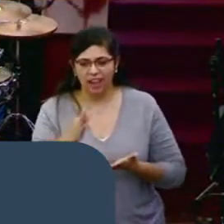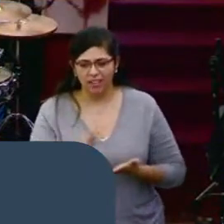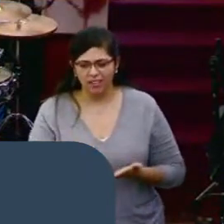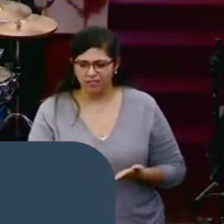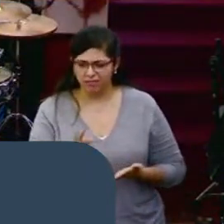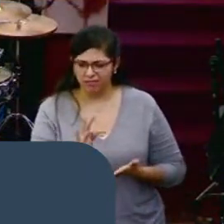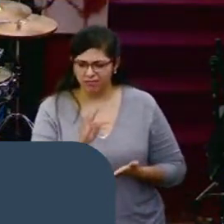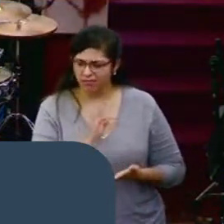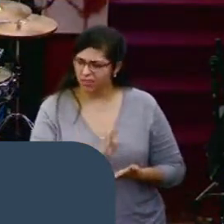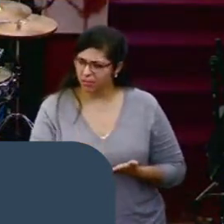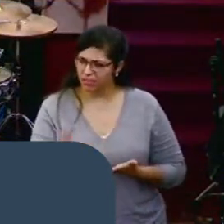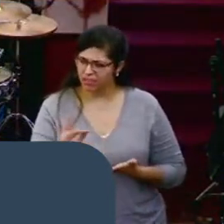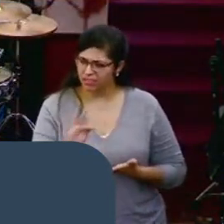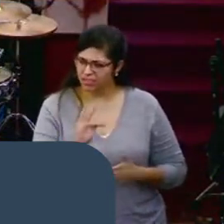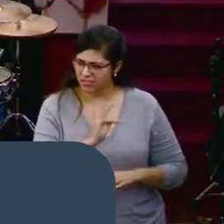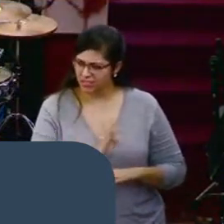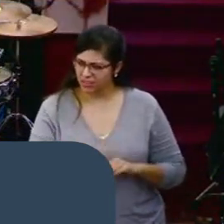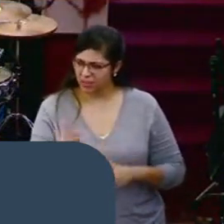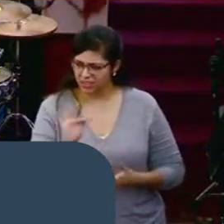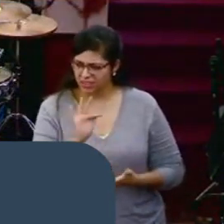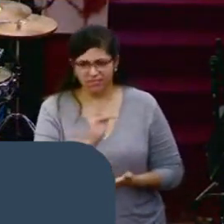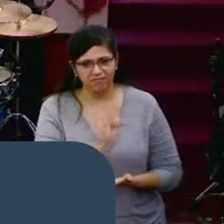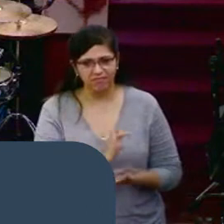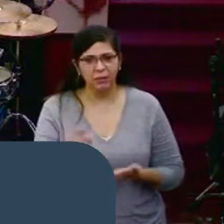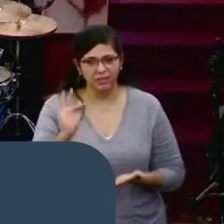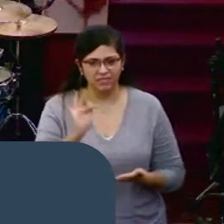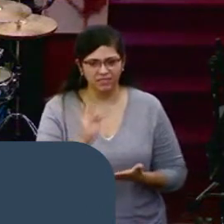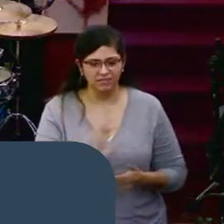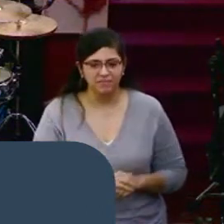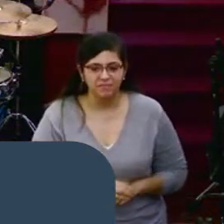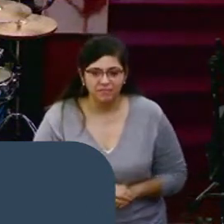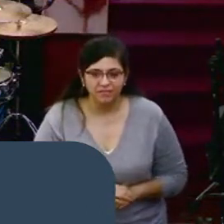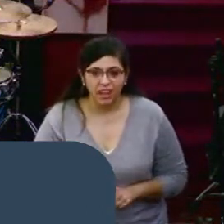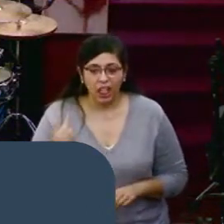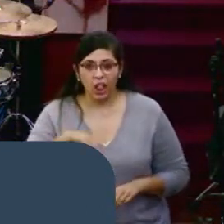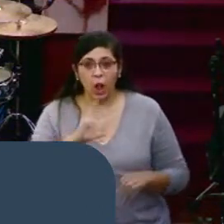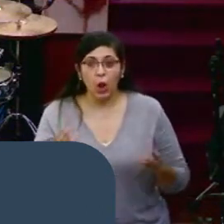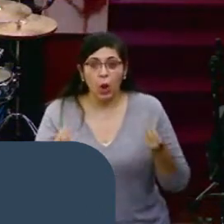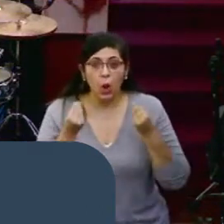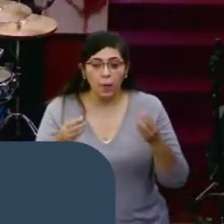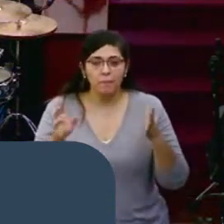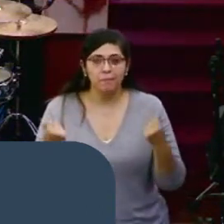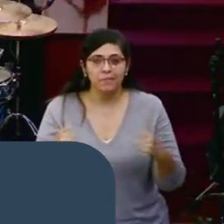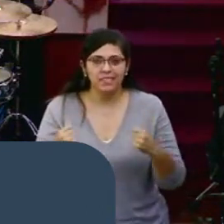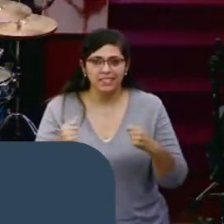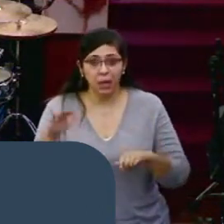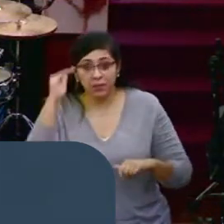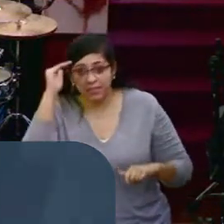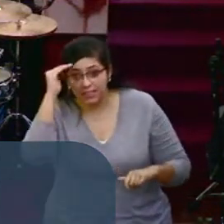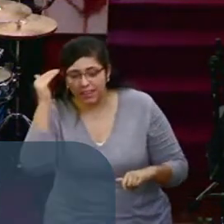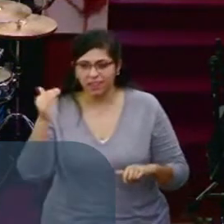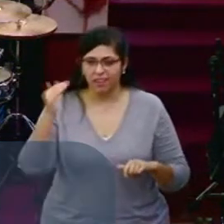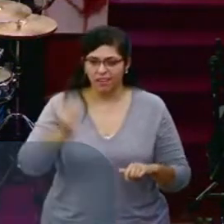4 versículos a atrize como precisamos entender